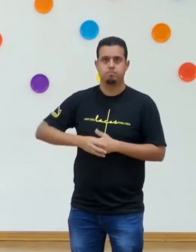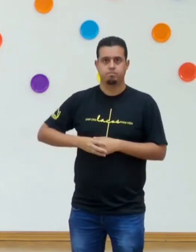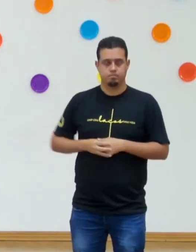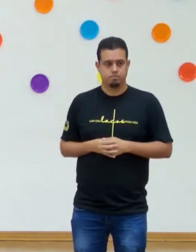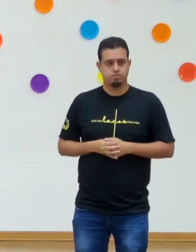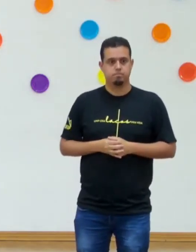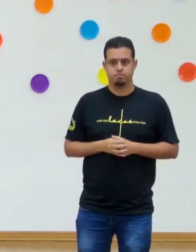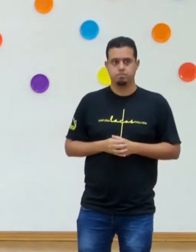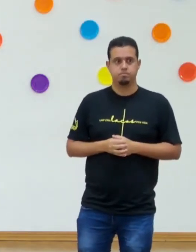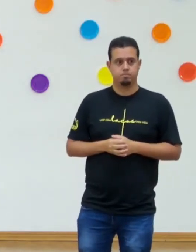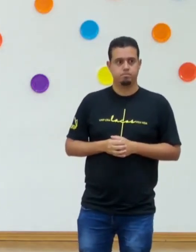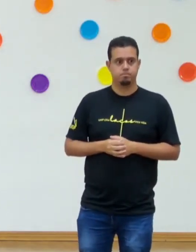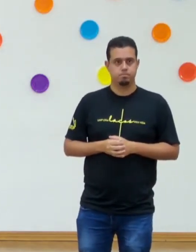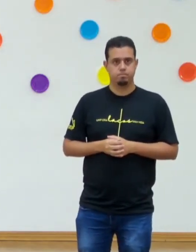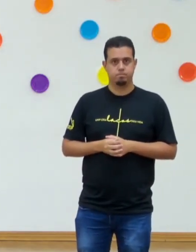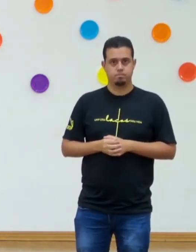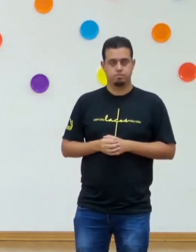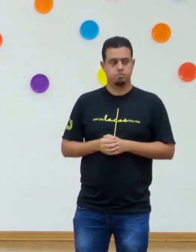Oi?